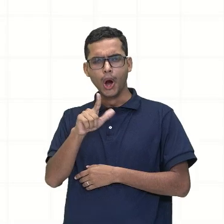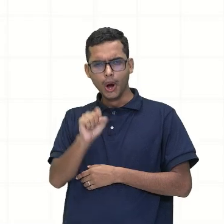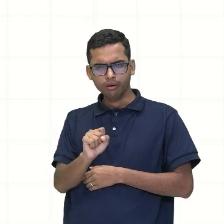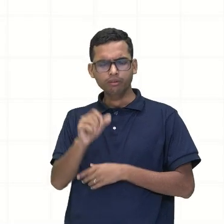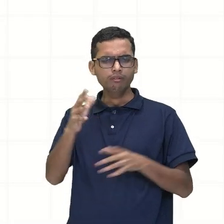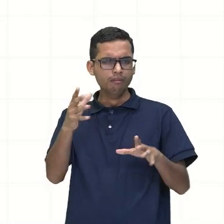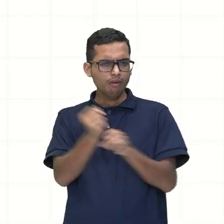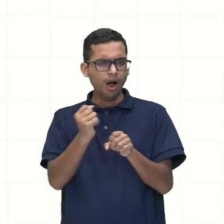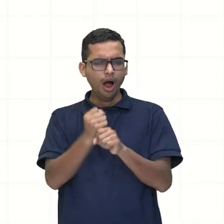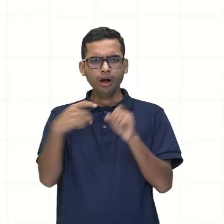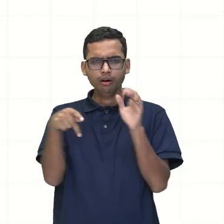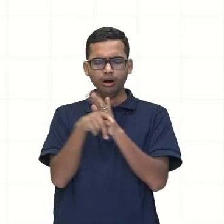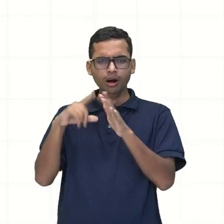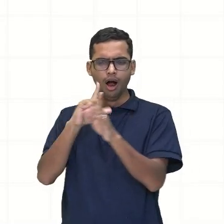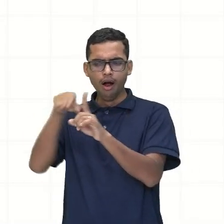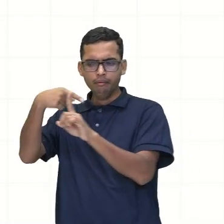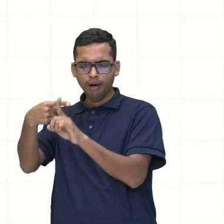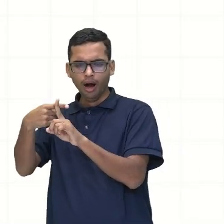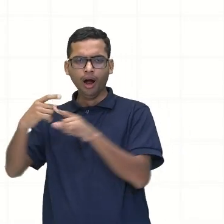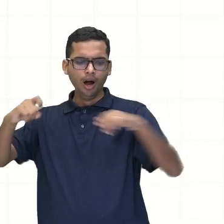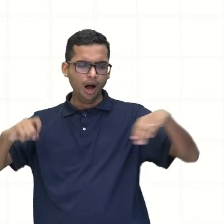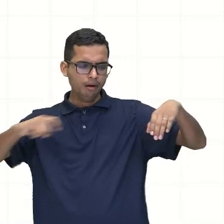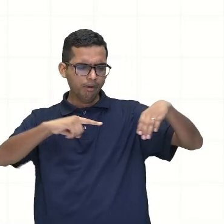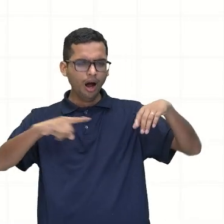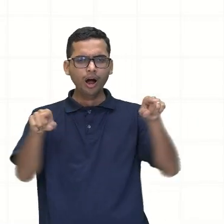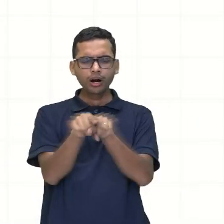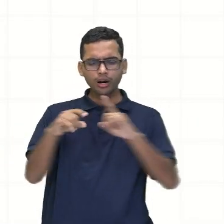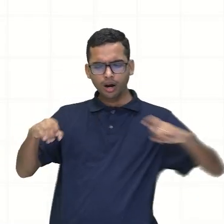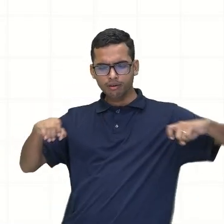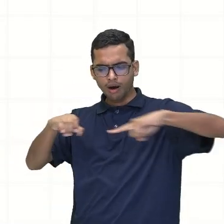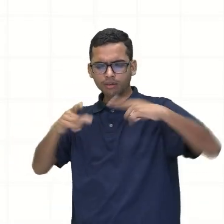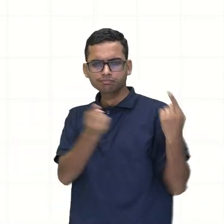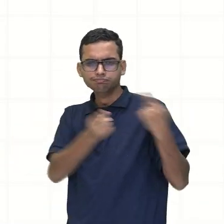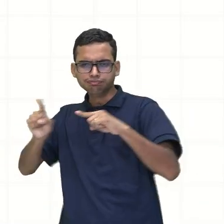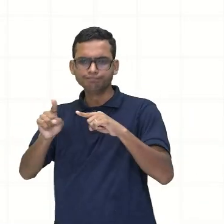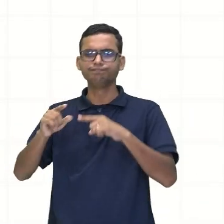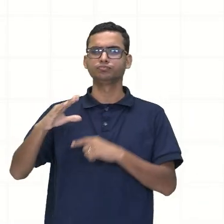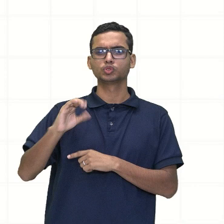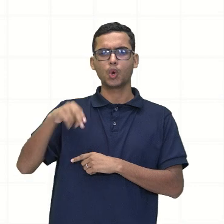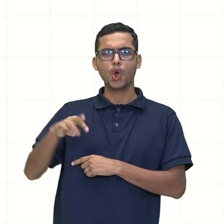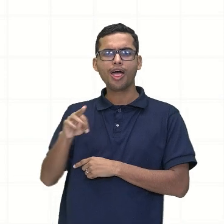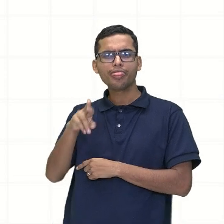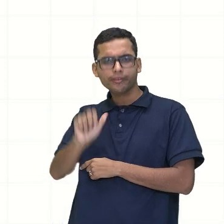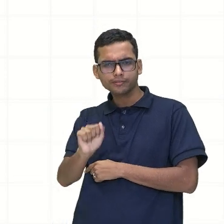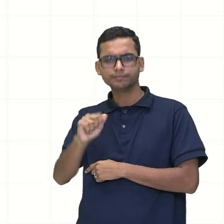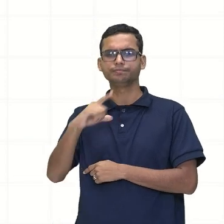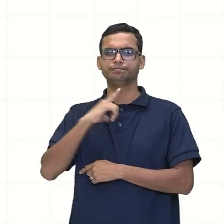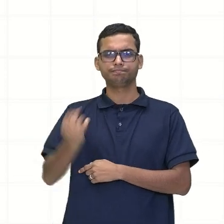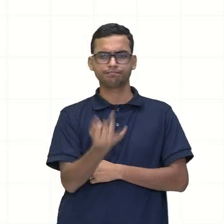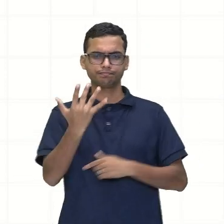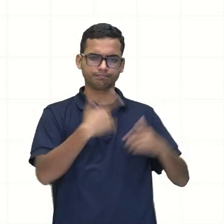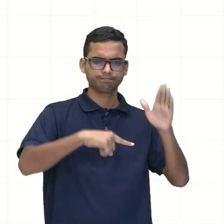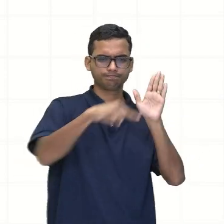os gols pró e os gols contra. E isso vai me dar o meu saldo de gols.